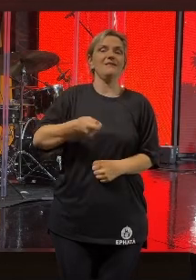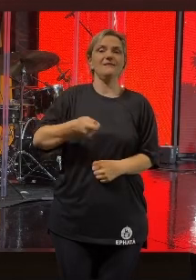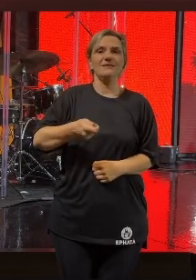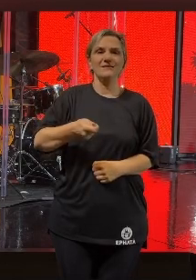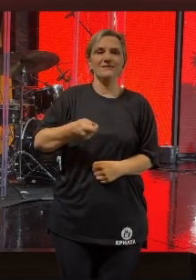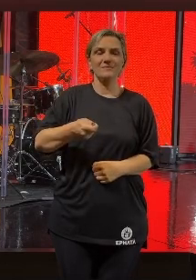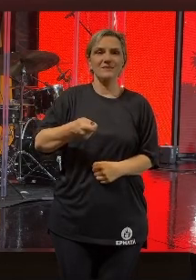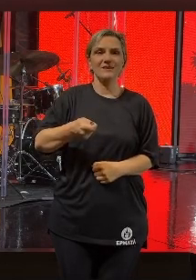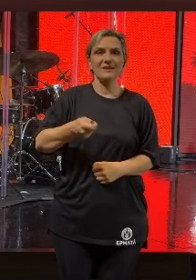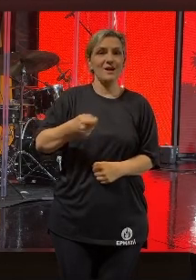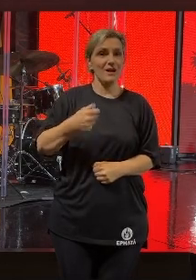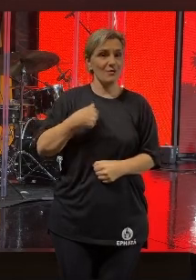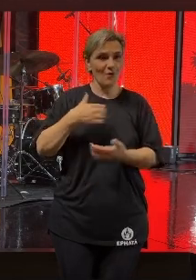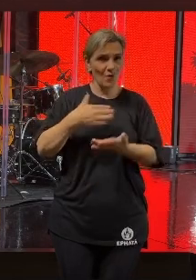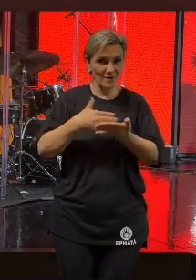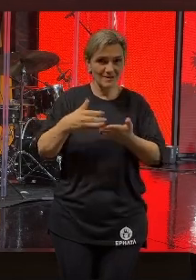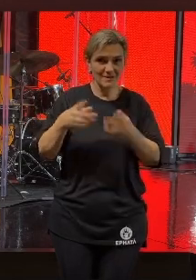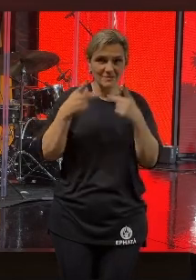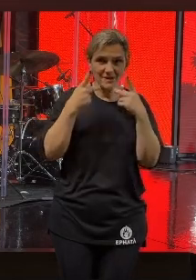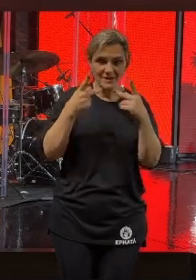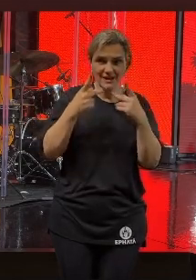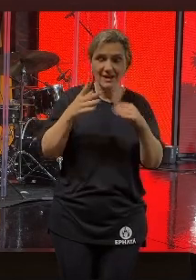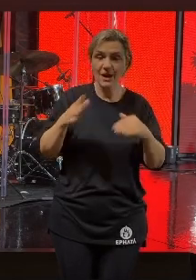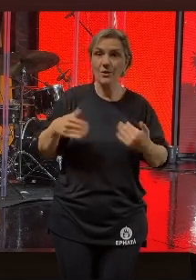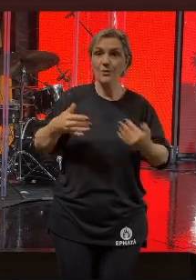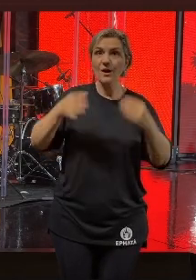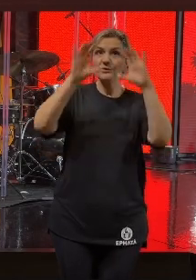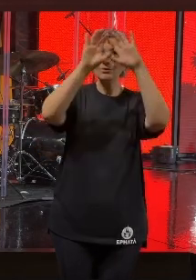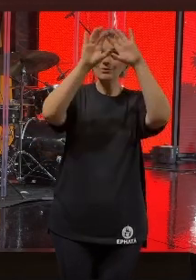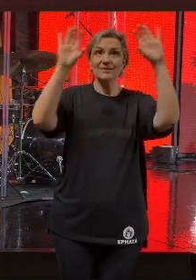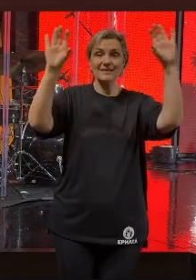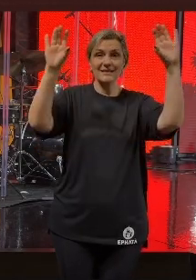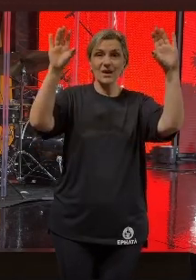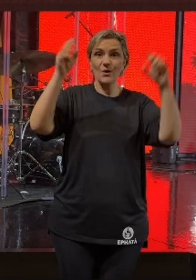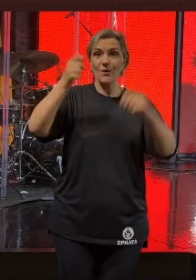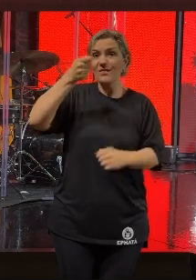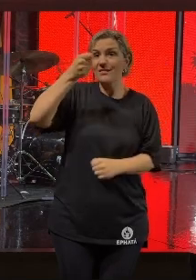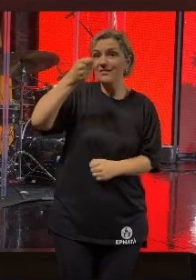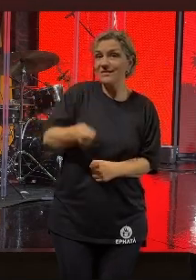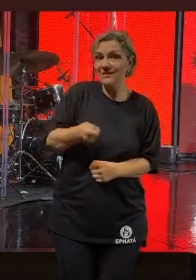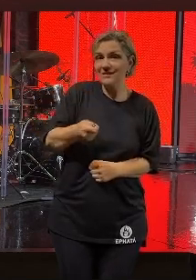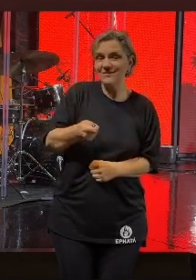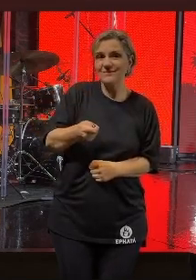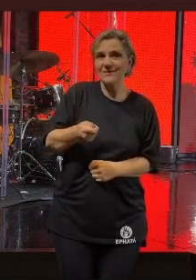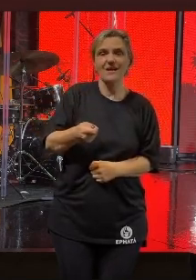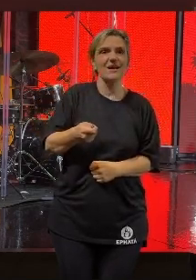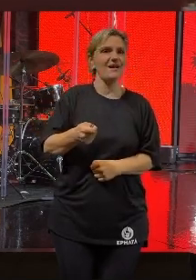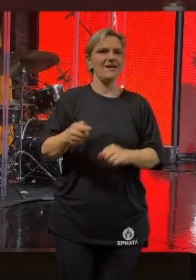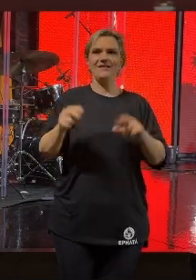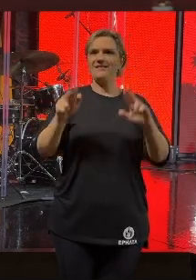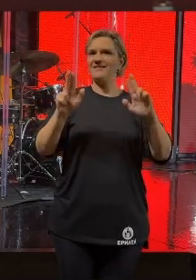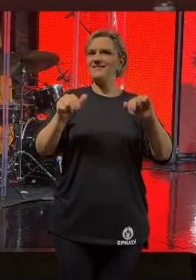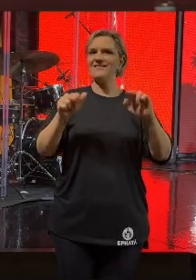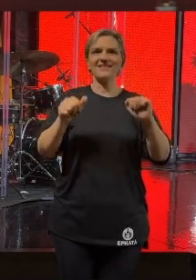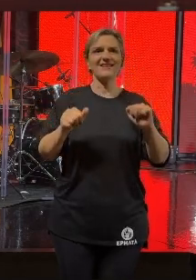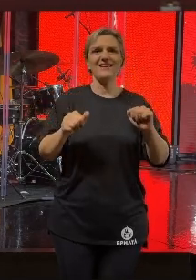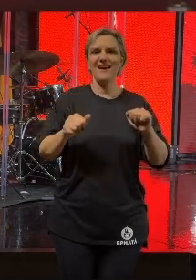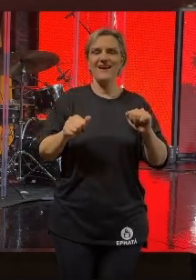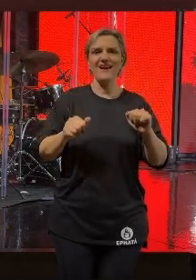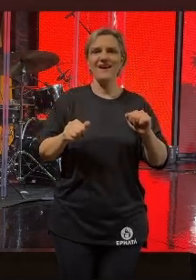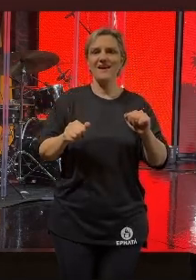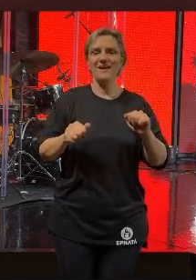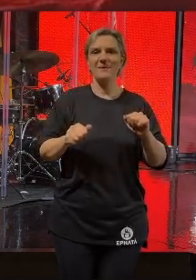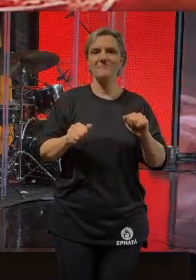Já começaram a pegar. Quando o céu determina, ninguém